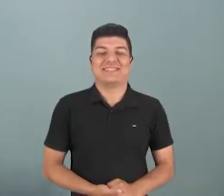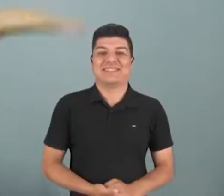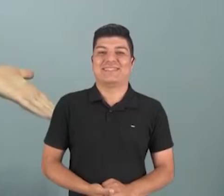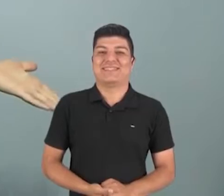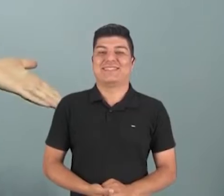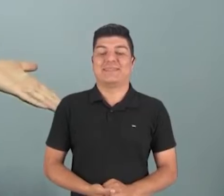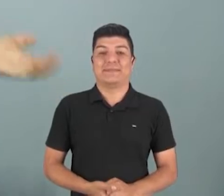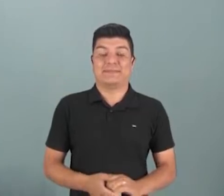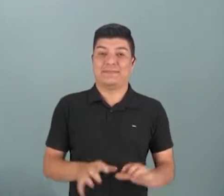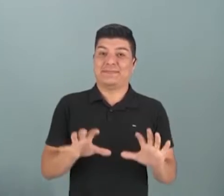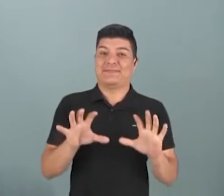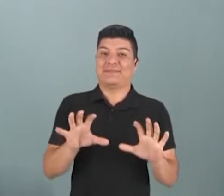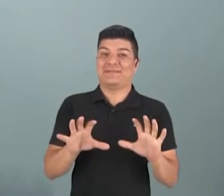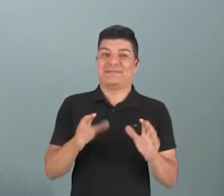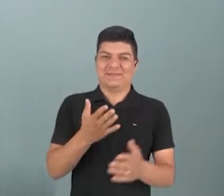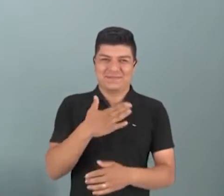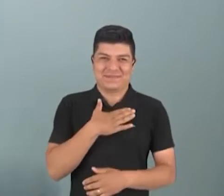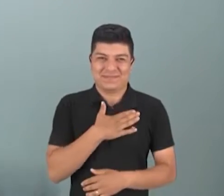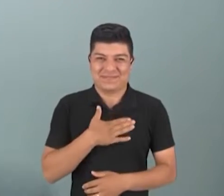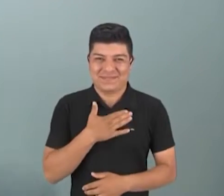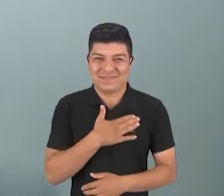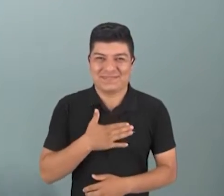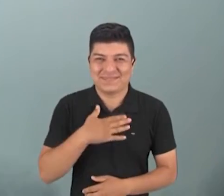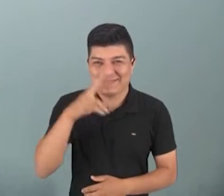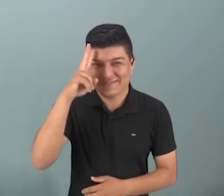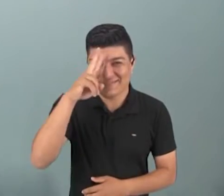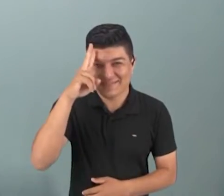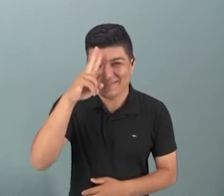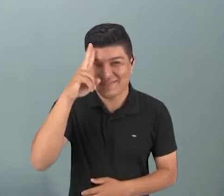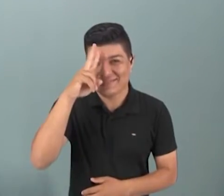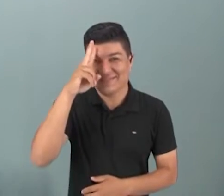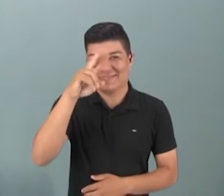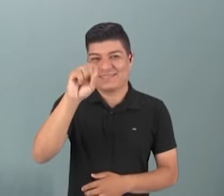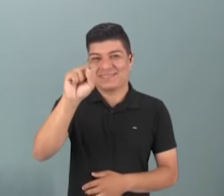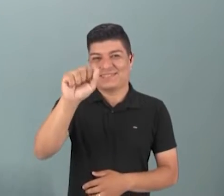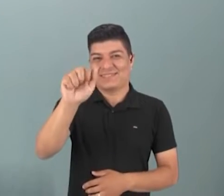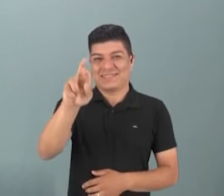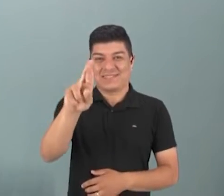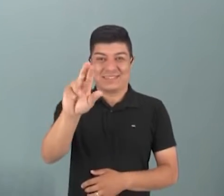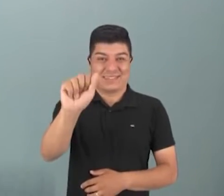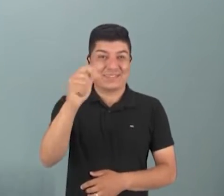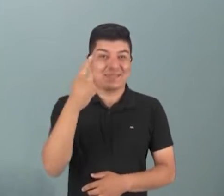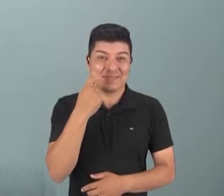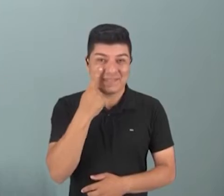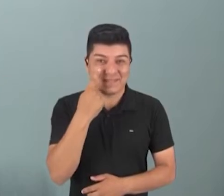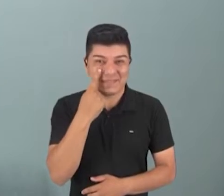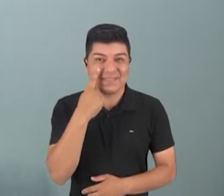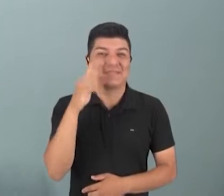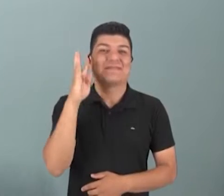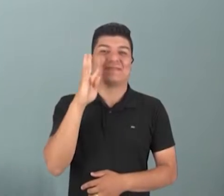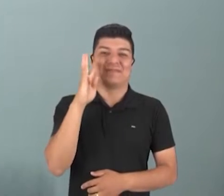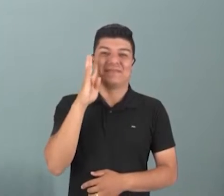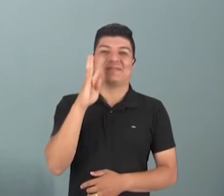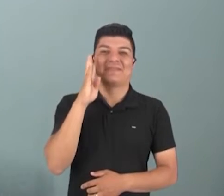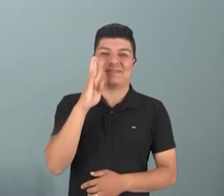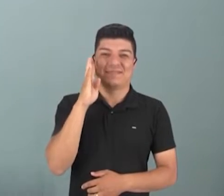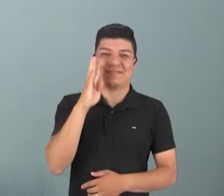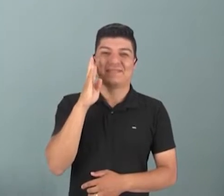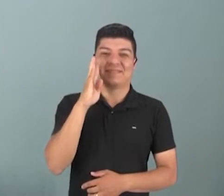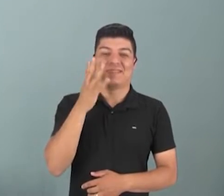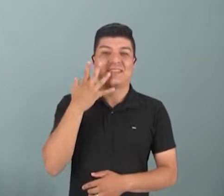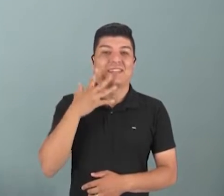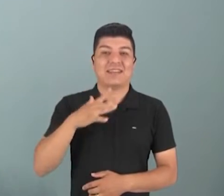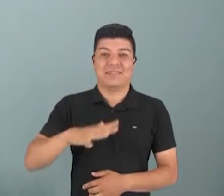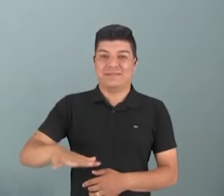bom então vocês gostaram da história da Sarah ouviam que legal